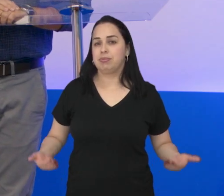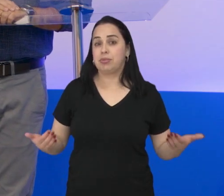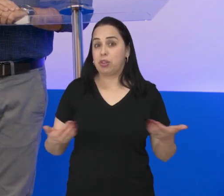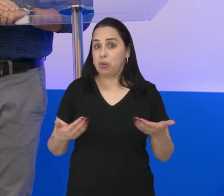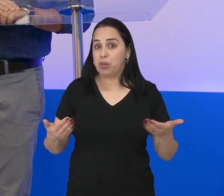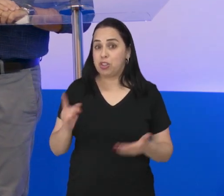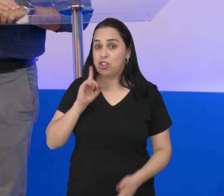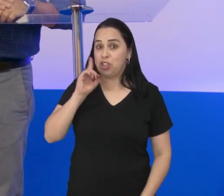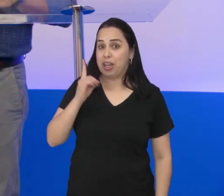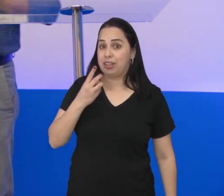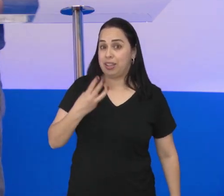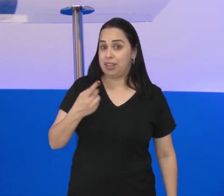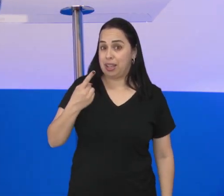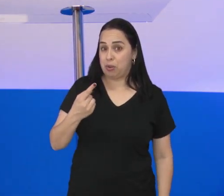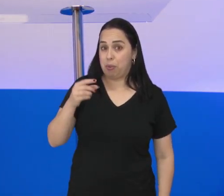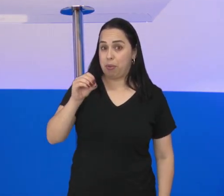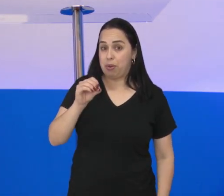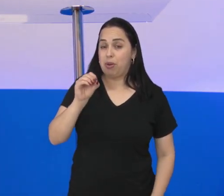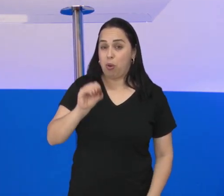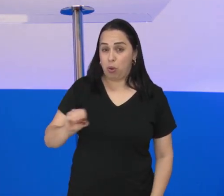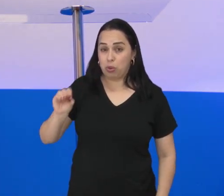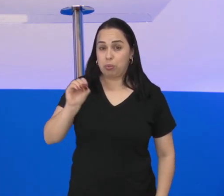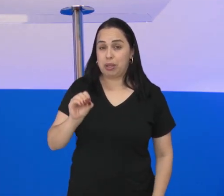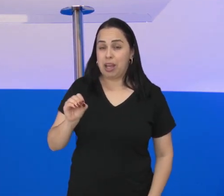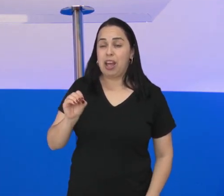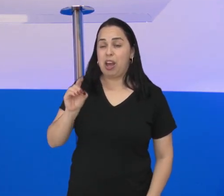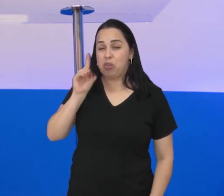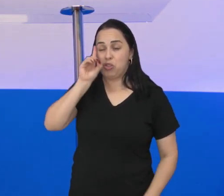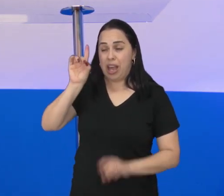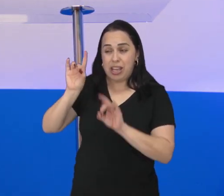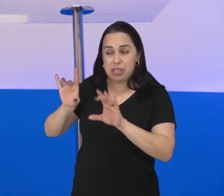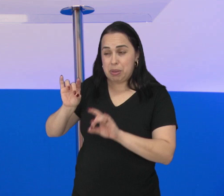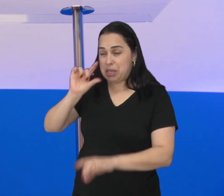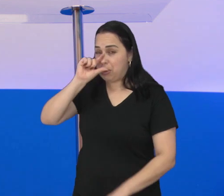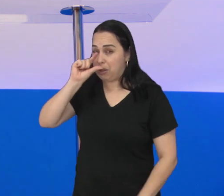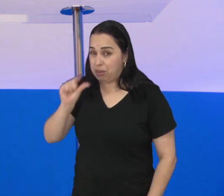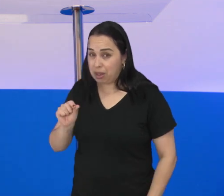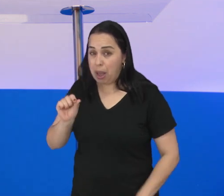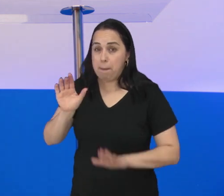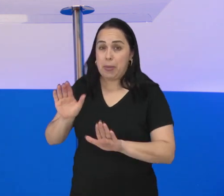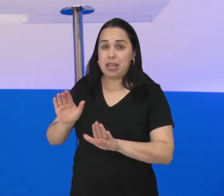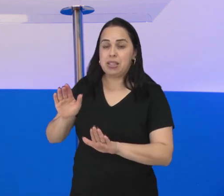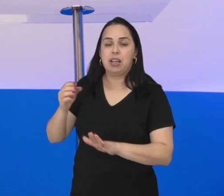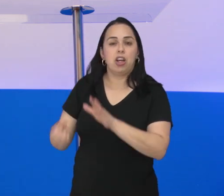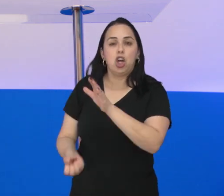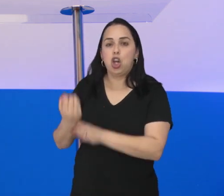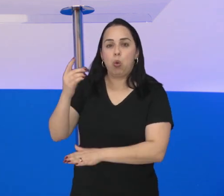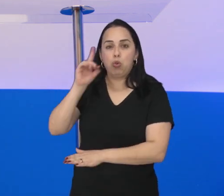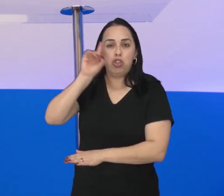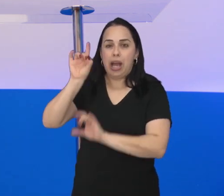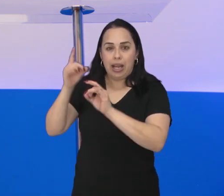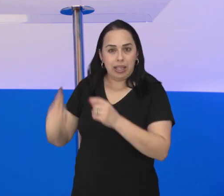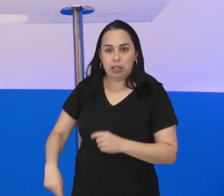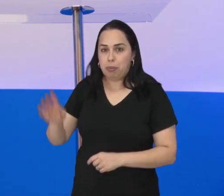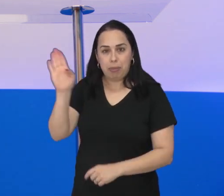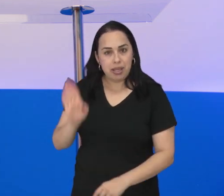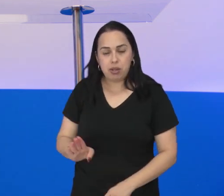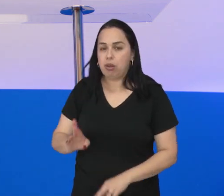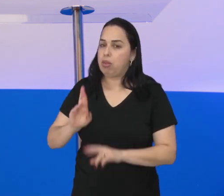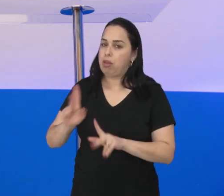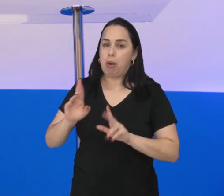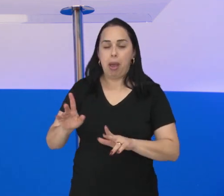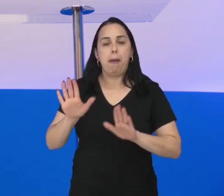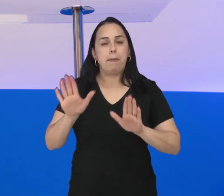E hoje, 31 de outubro, é o Dia das Bruxas. Não é uma data criada aqui no Brasil, mas muita gente adotou a tradição